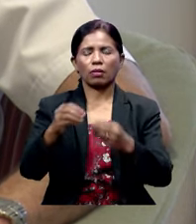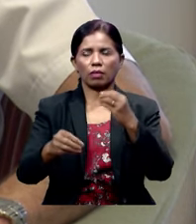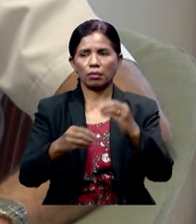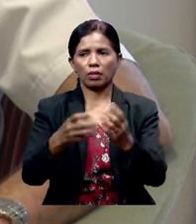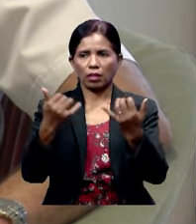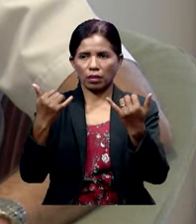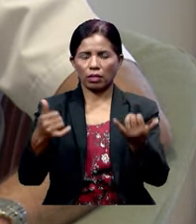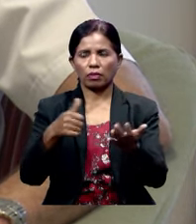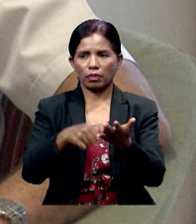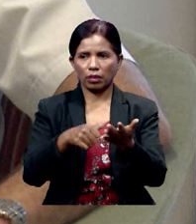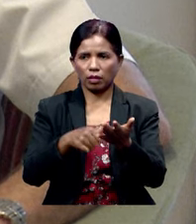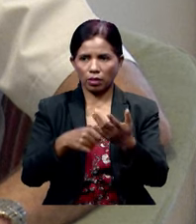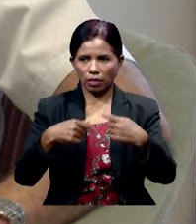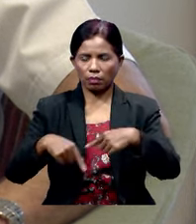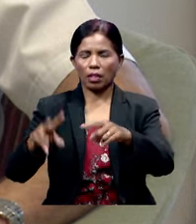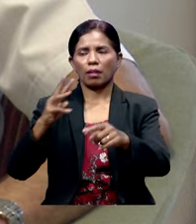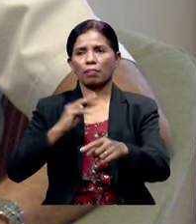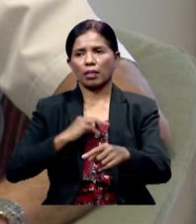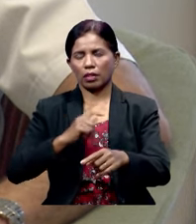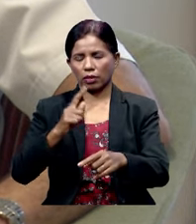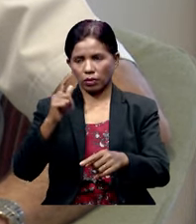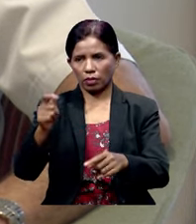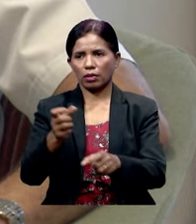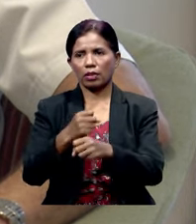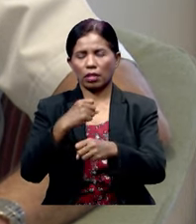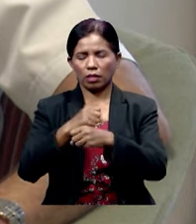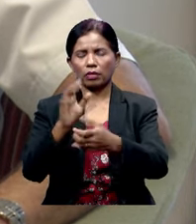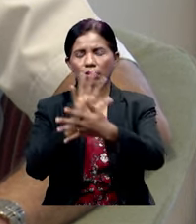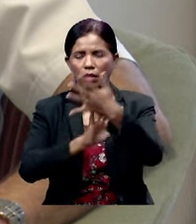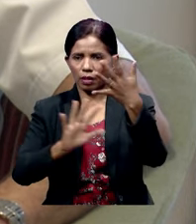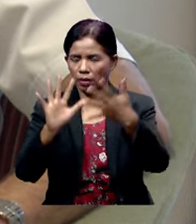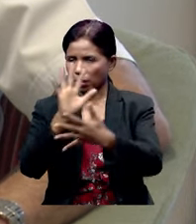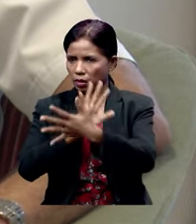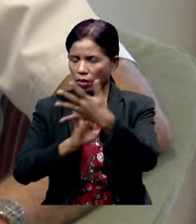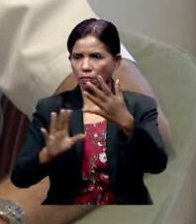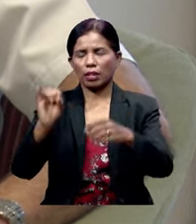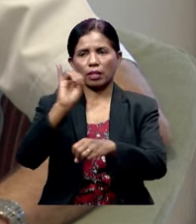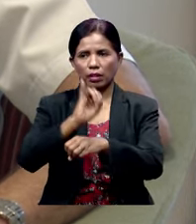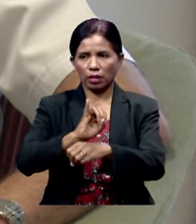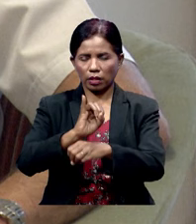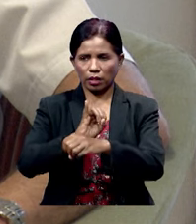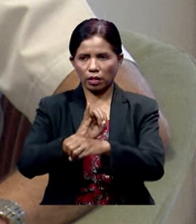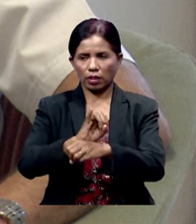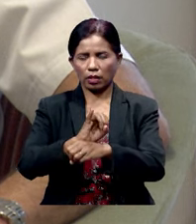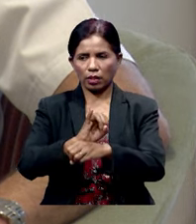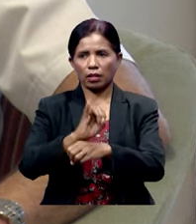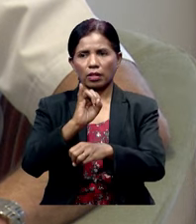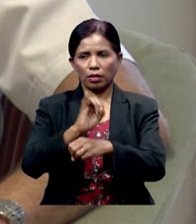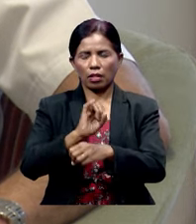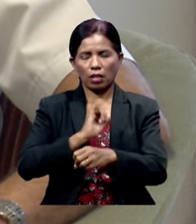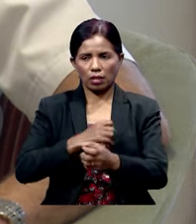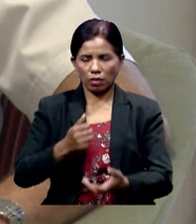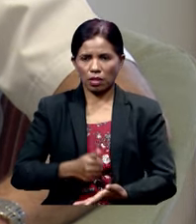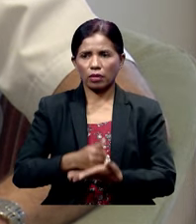Recebi um convite para ir em manatuto fazer uma inauguração e de obras que eu ajudei